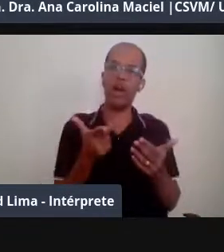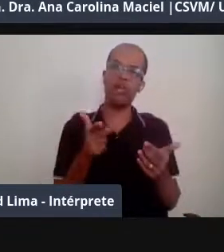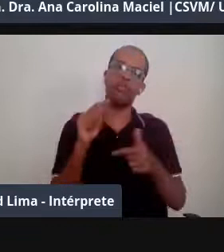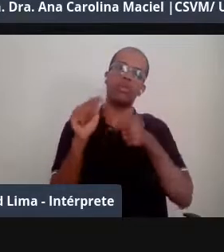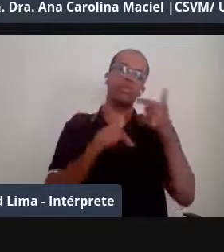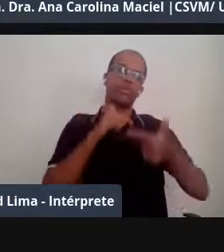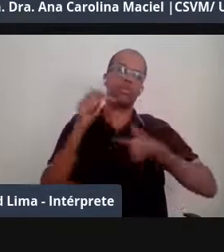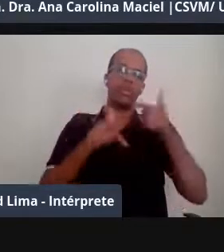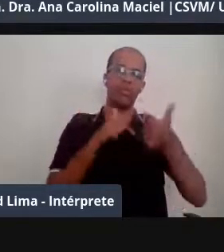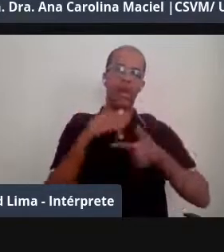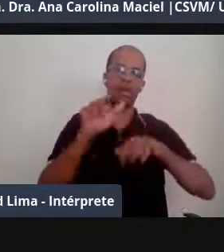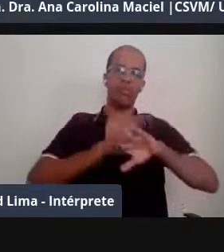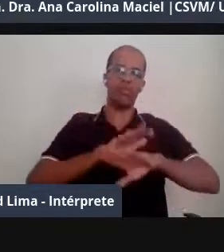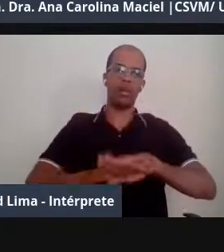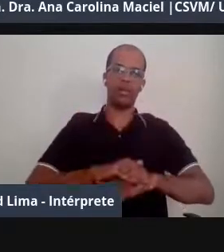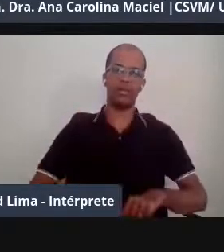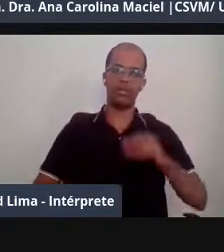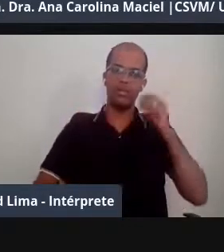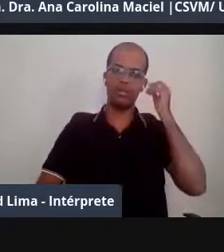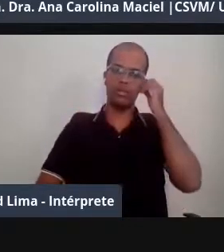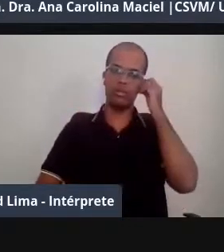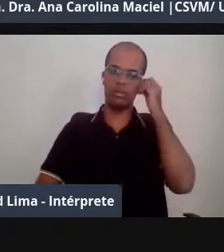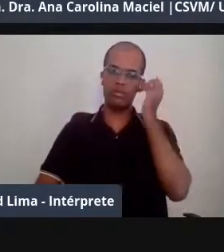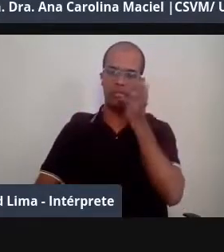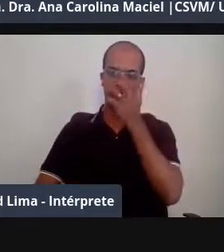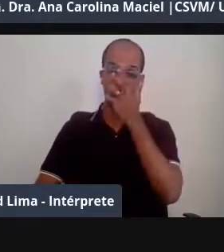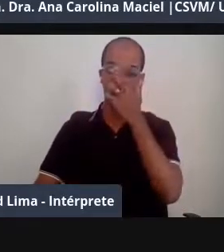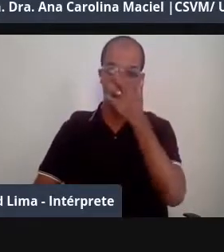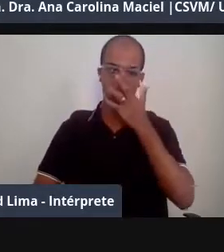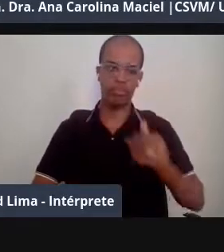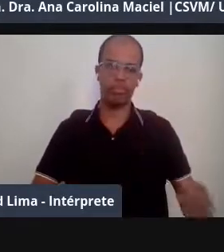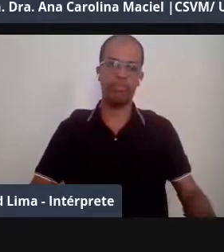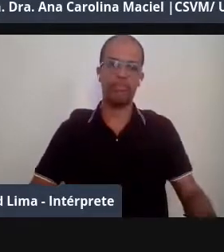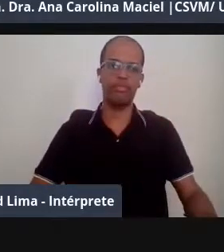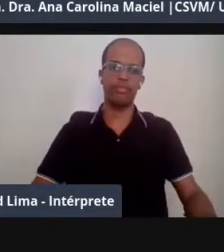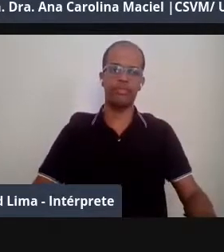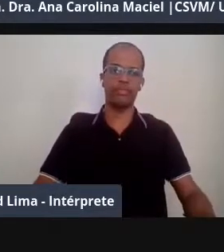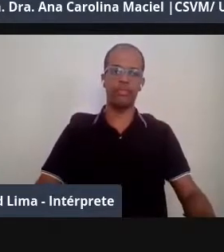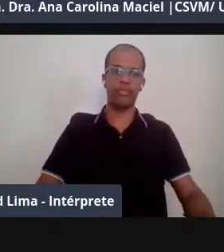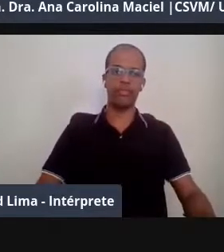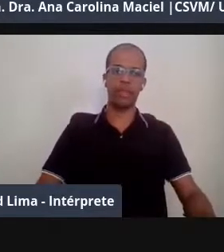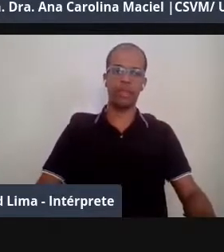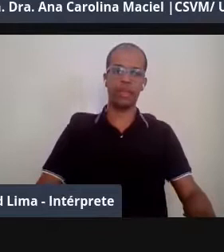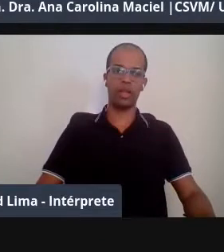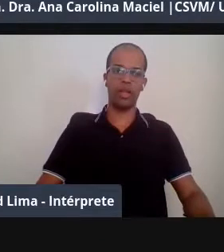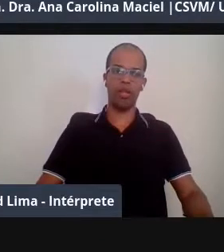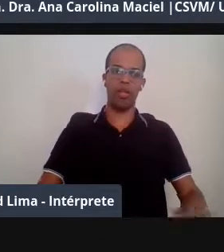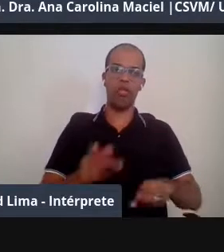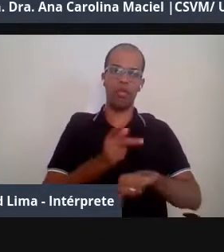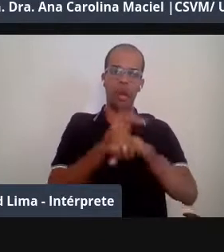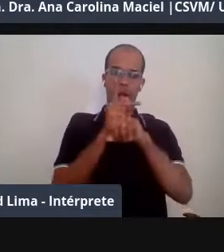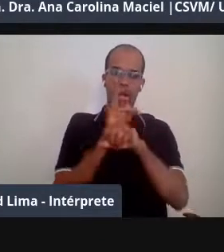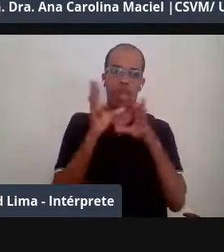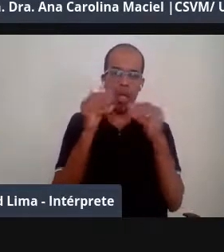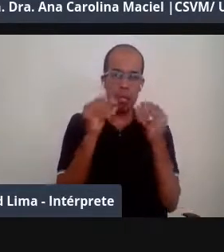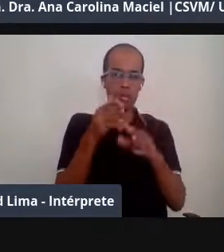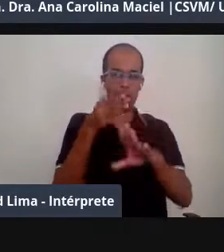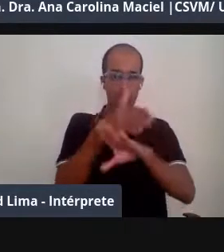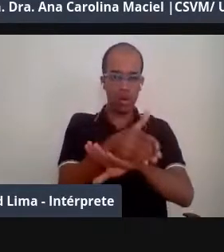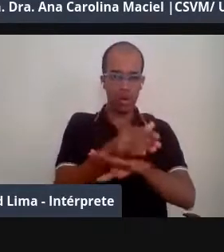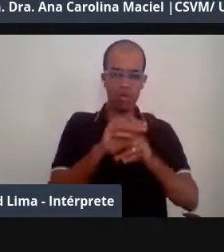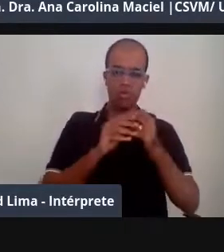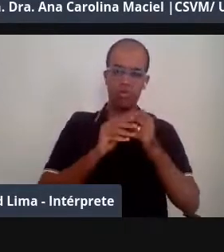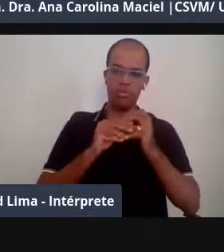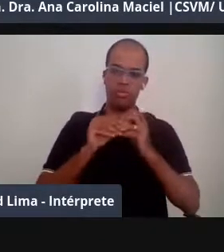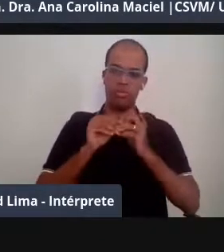que ele realizou. Eu não digo medalha de ouro, queria entrar até nos heróis da pátria, como nós temos muitos lá que entraram. É algo que a gente pode